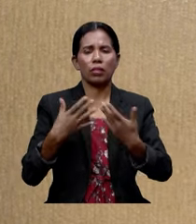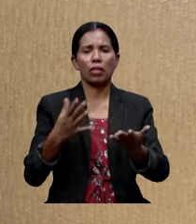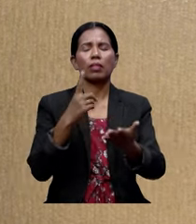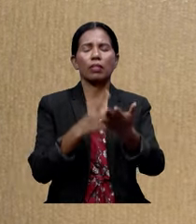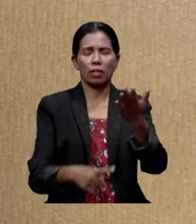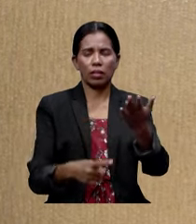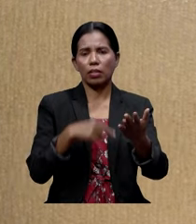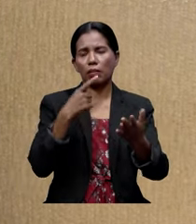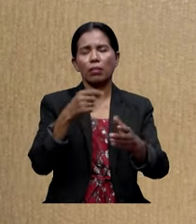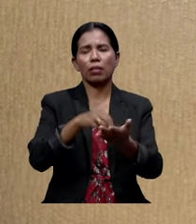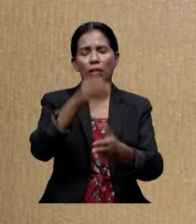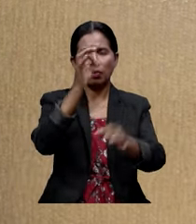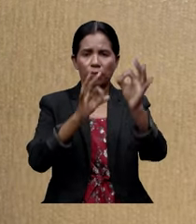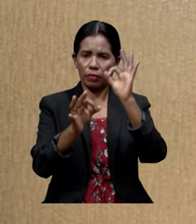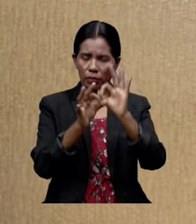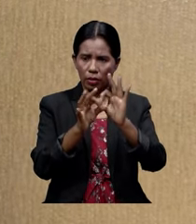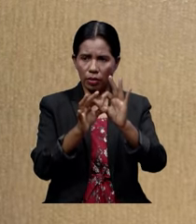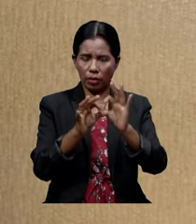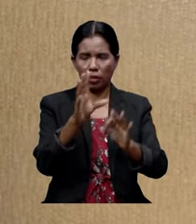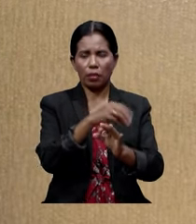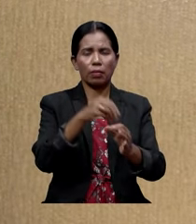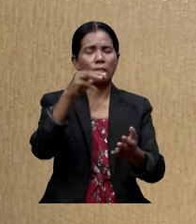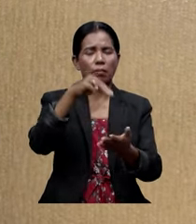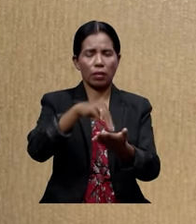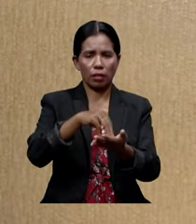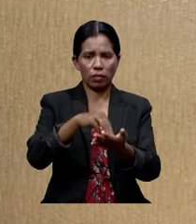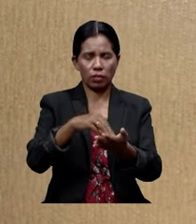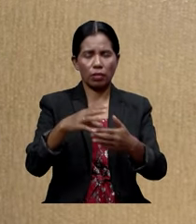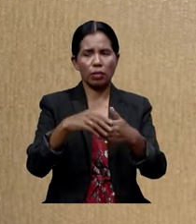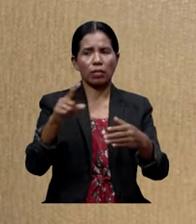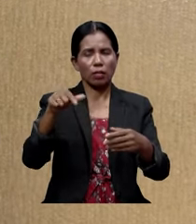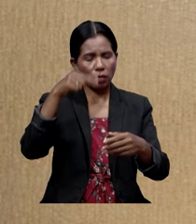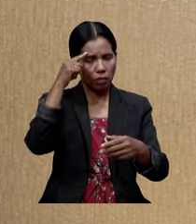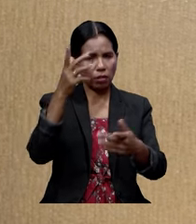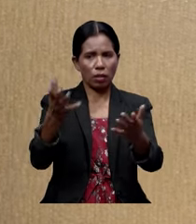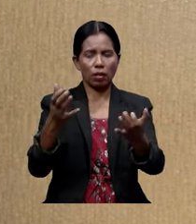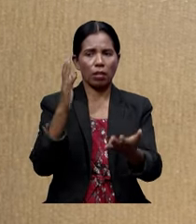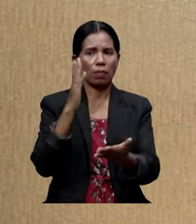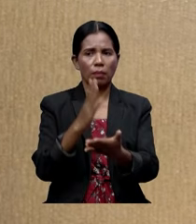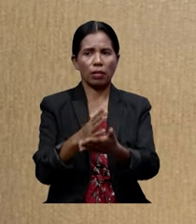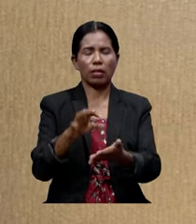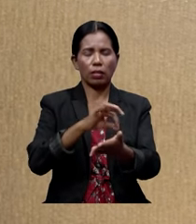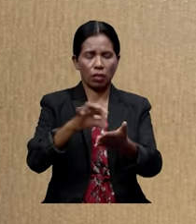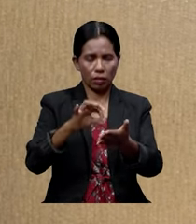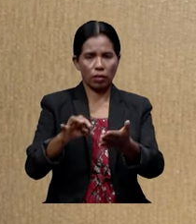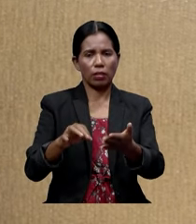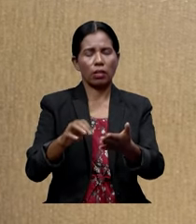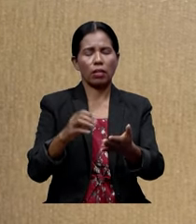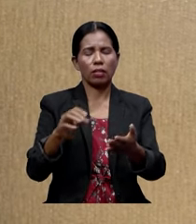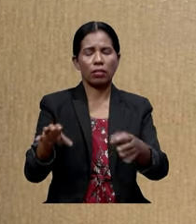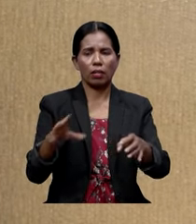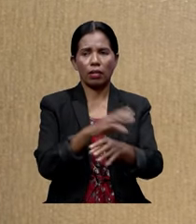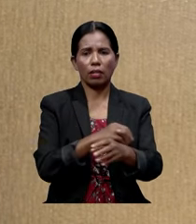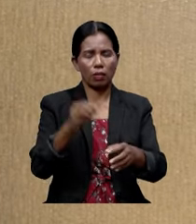Sempre garante. Ao investe 100 milhões de dólares. E depois, de repente, o governo quer cancela o contrato. O